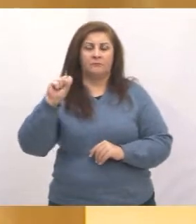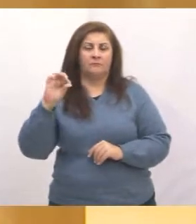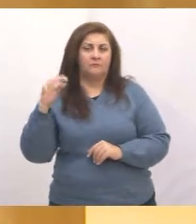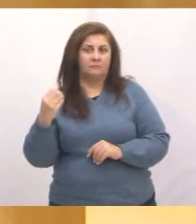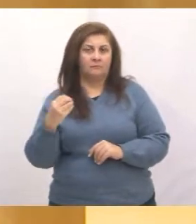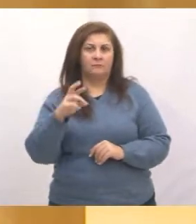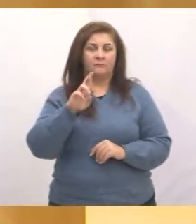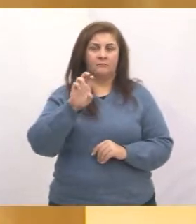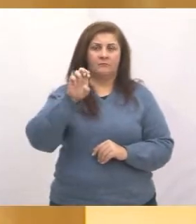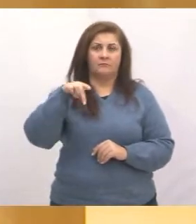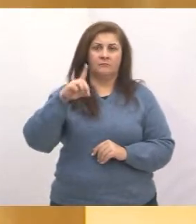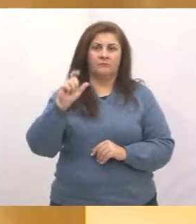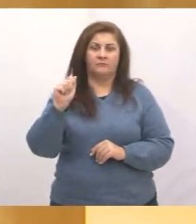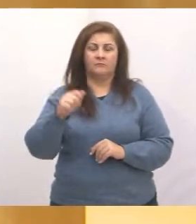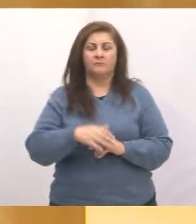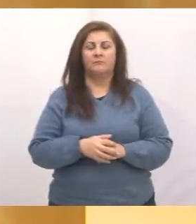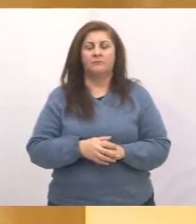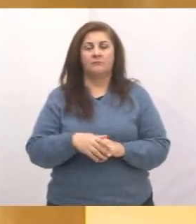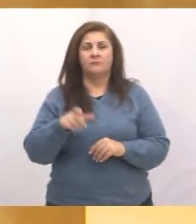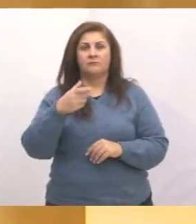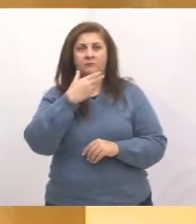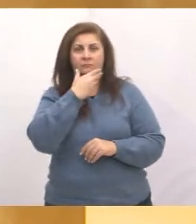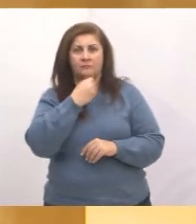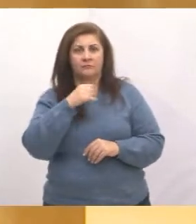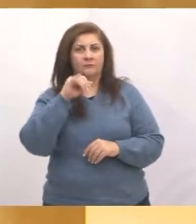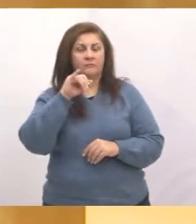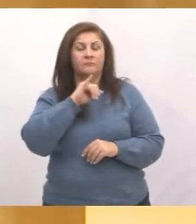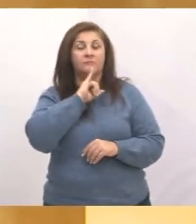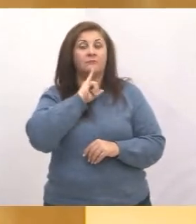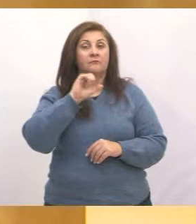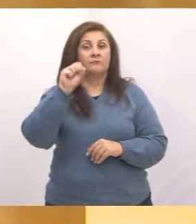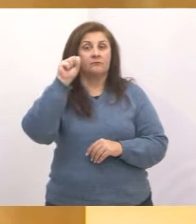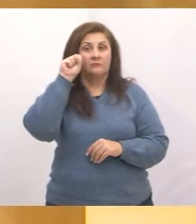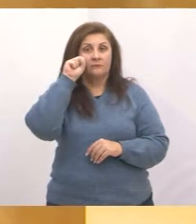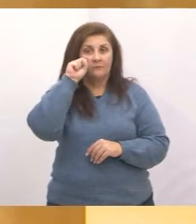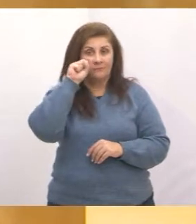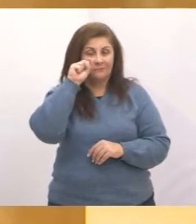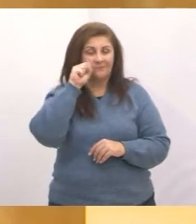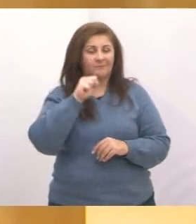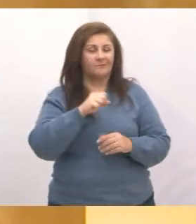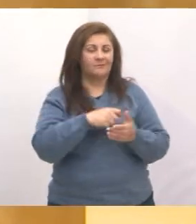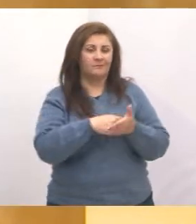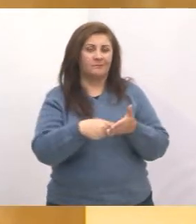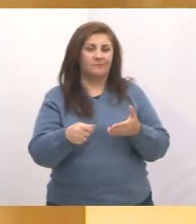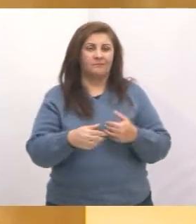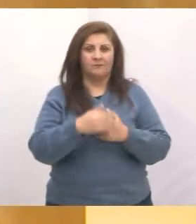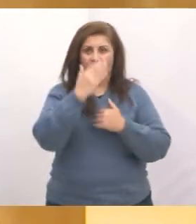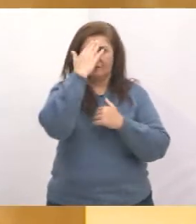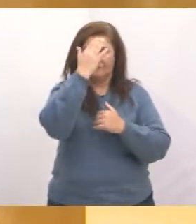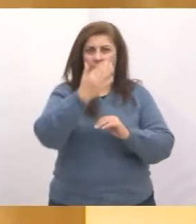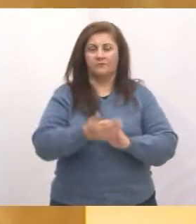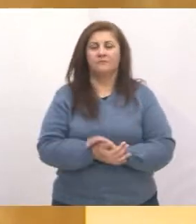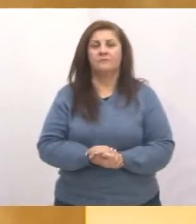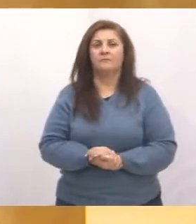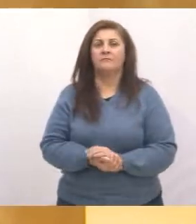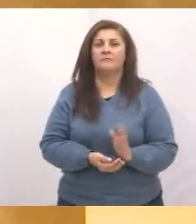estima e consideração por essa casa. Assina o prefeito Isaías José de Santana.